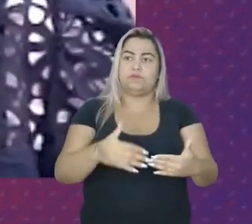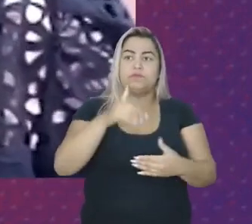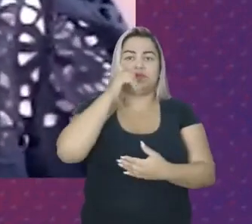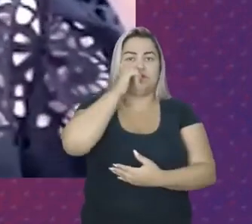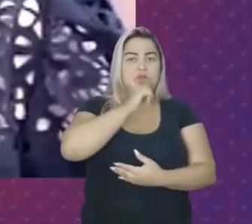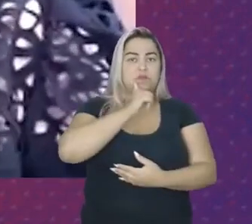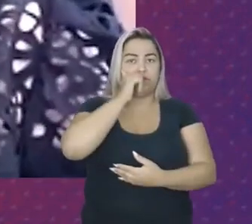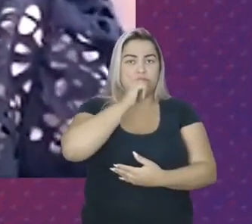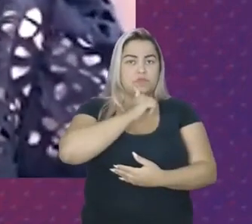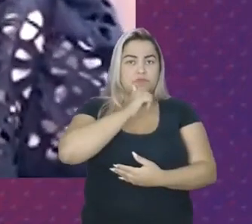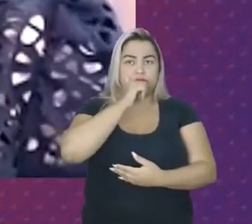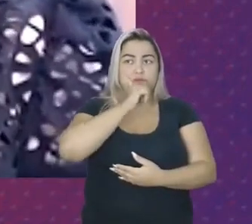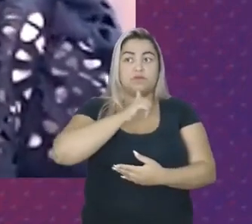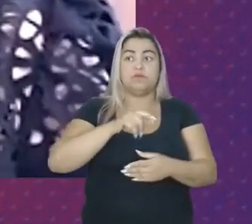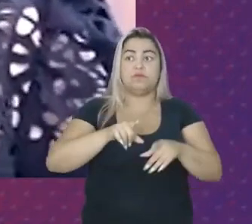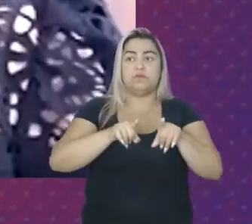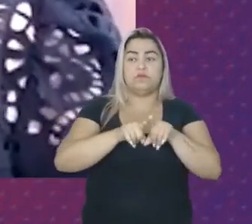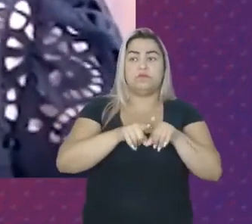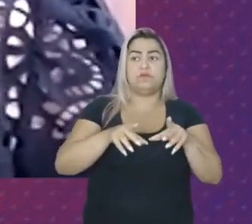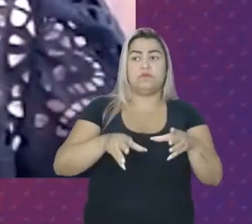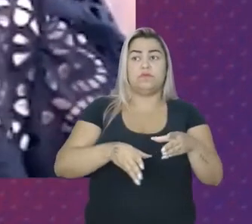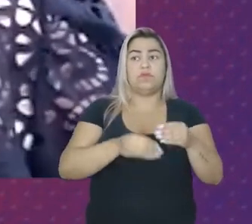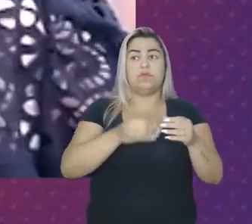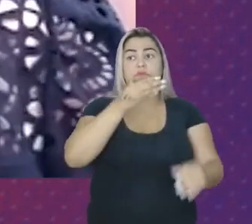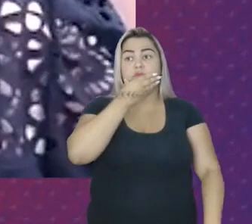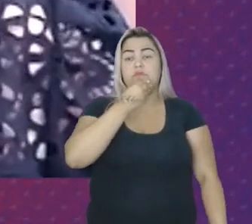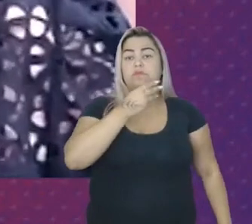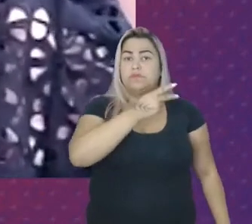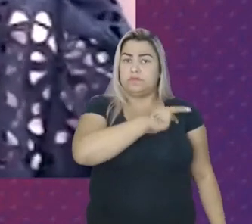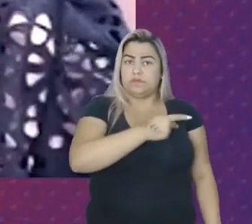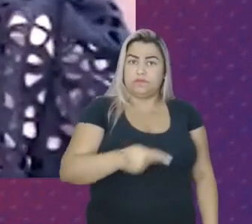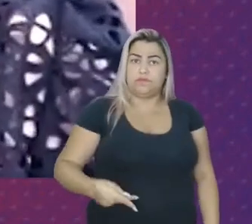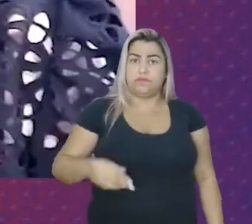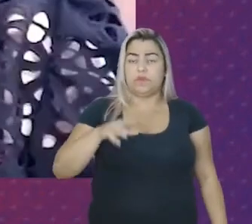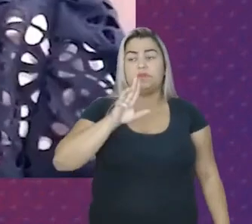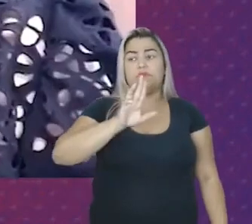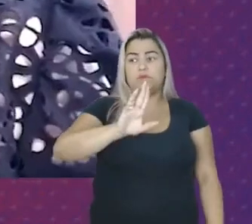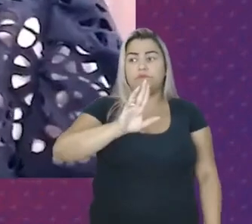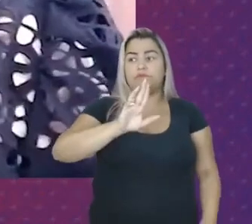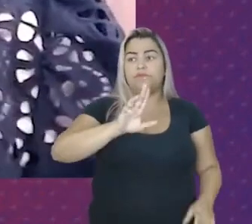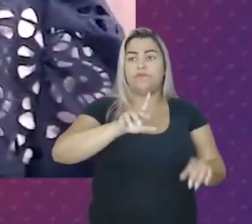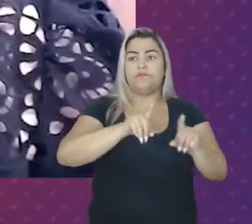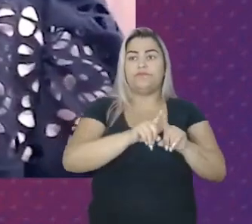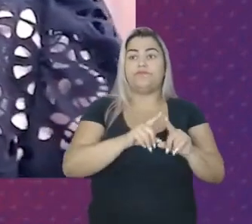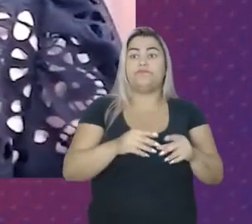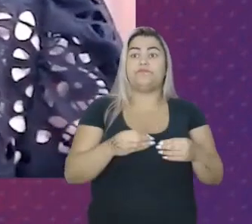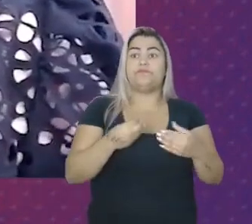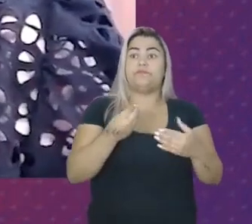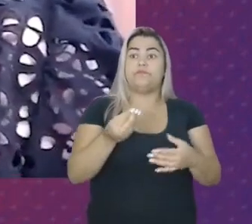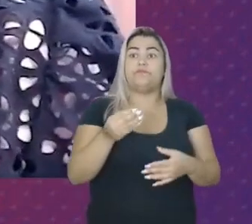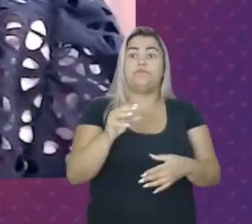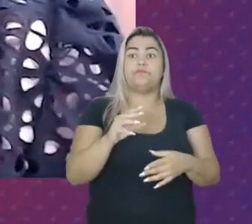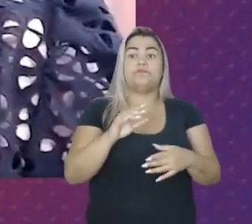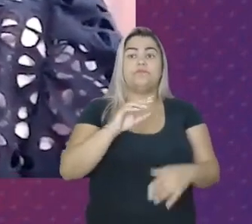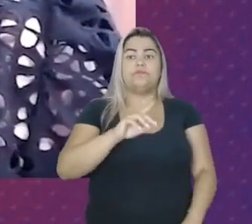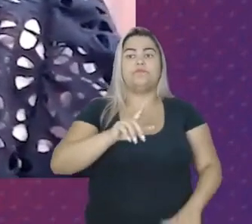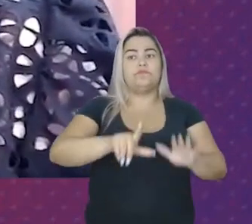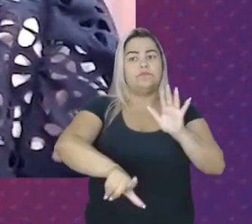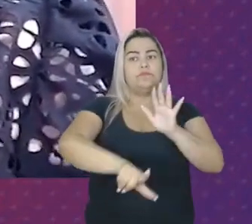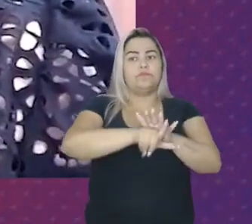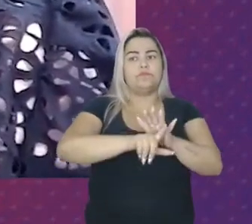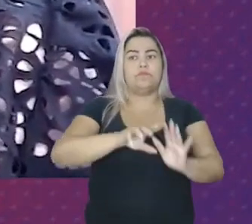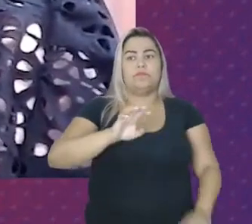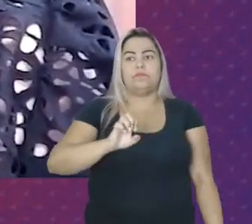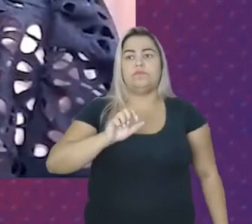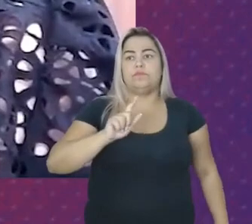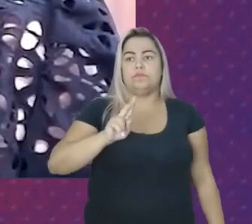Mulheres para as entregas que o presidente Lula fez dia 8 de março, da lei de equiparação salarial entre